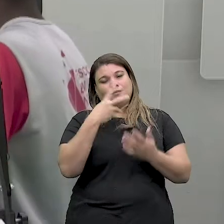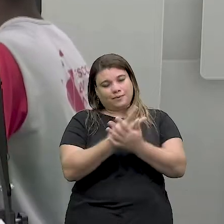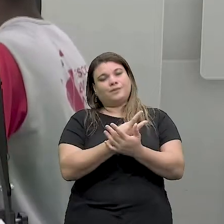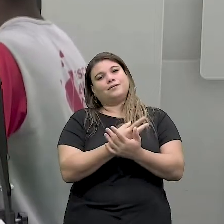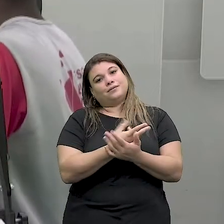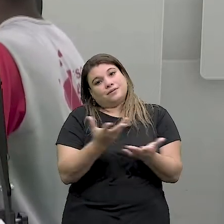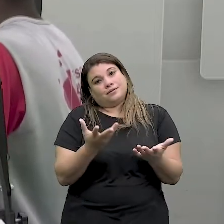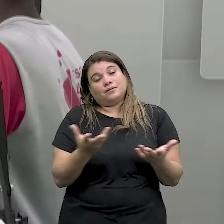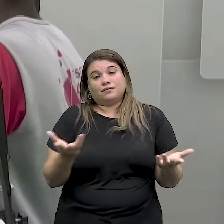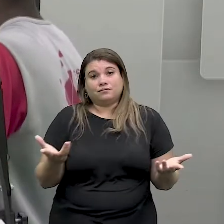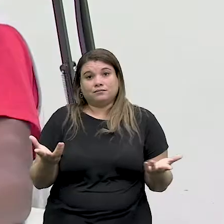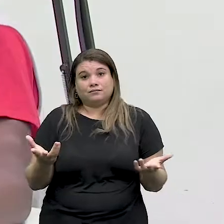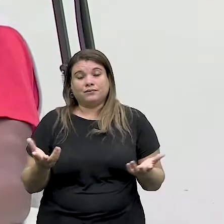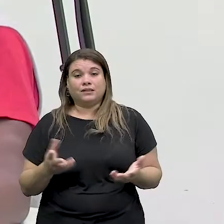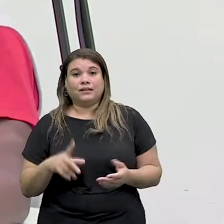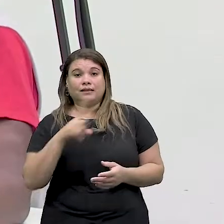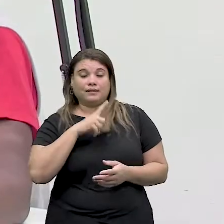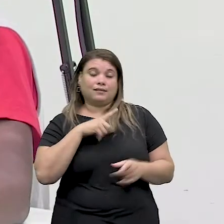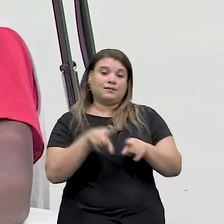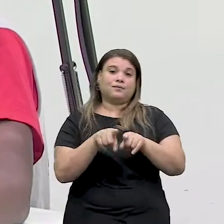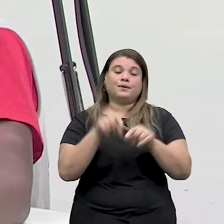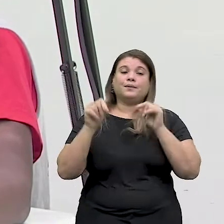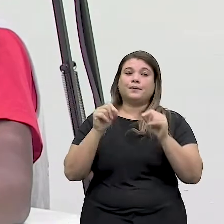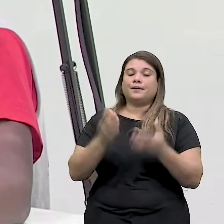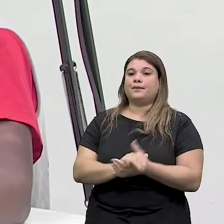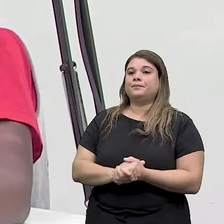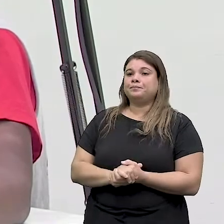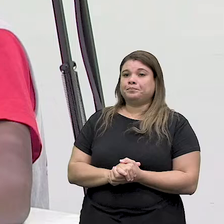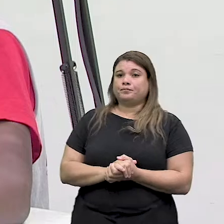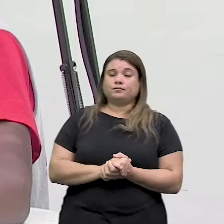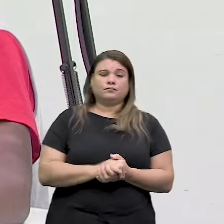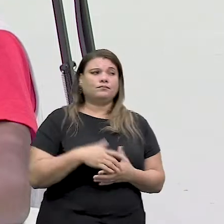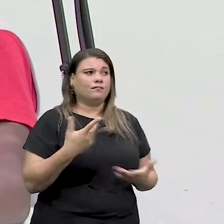sabia dessa logística, ou já tinha ouvido falar dessa